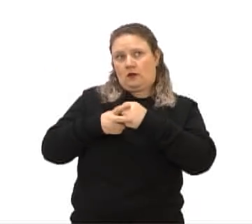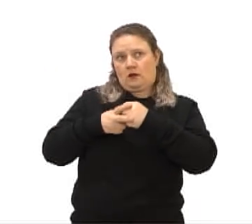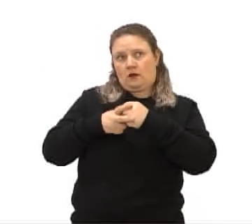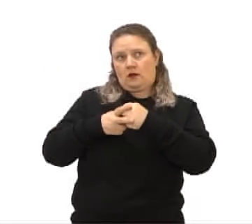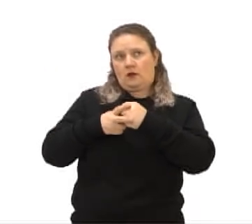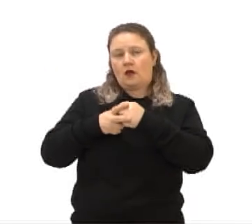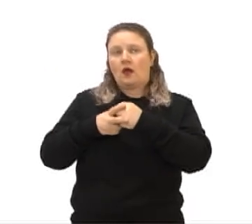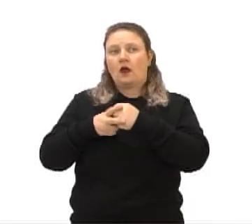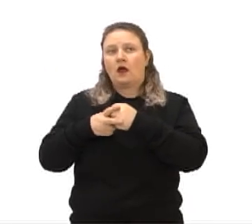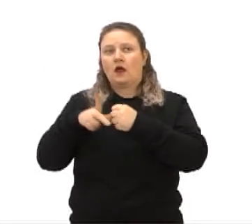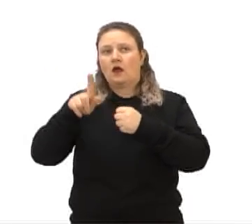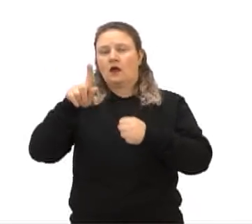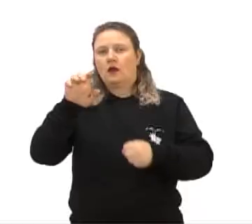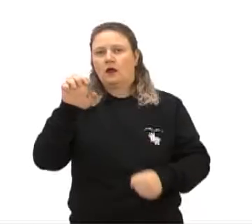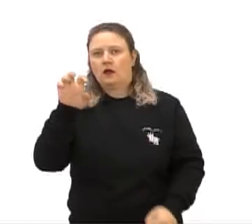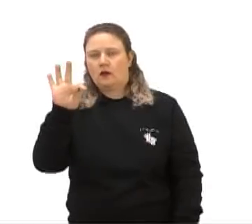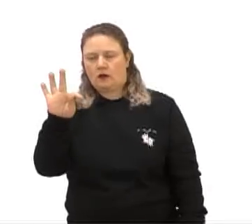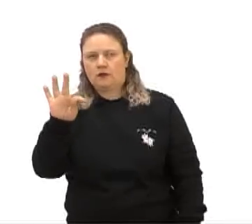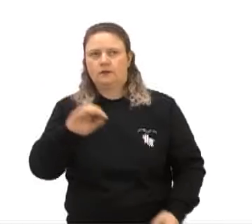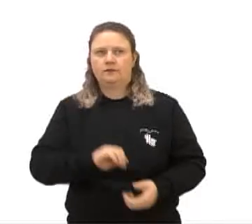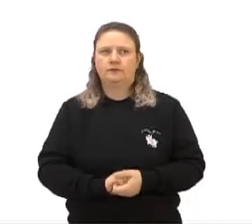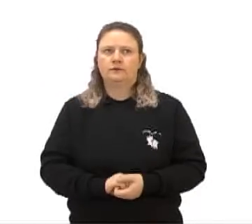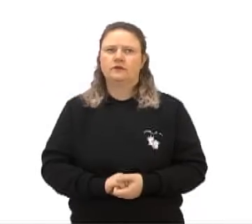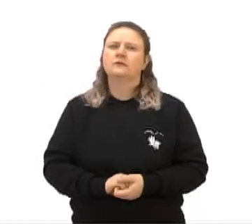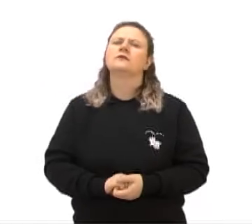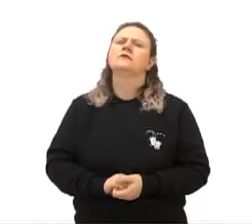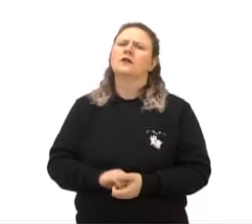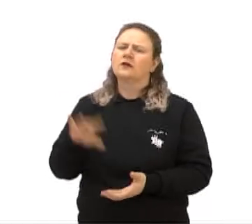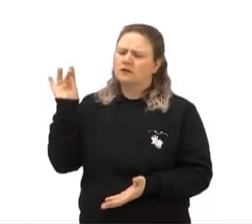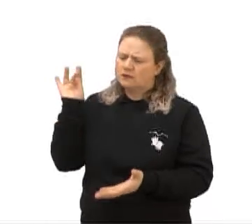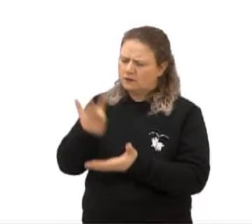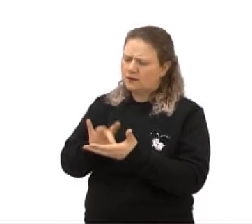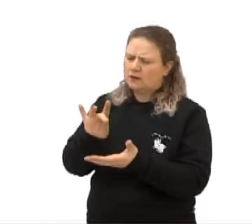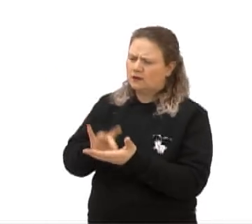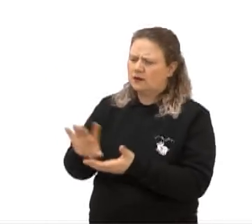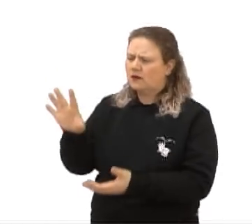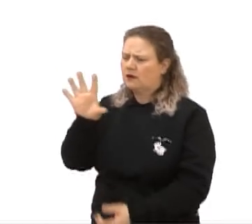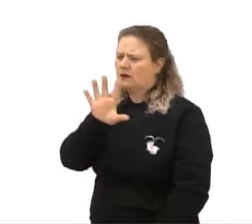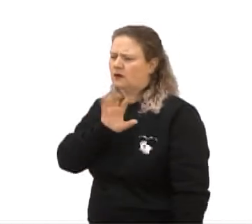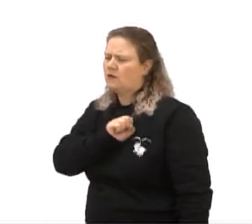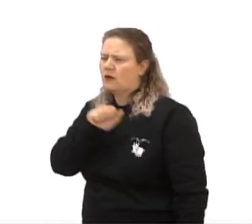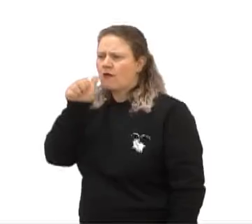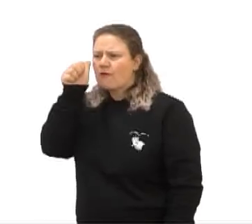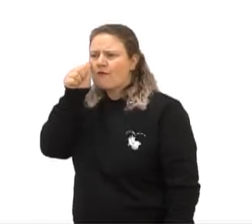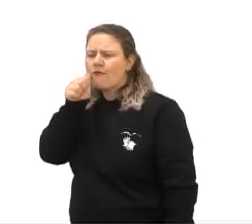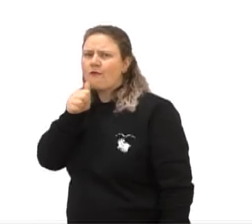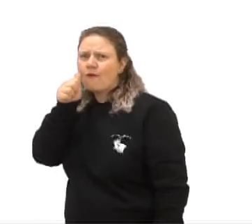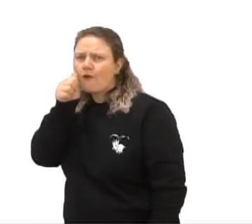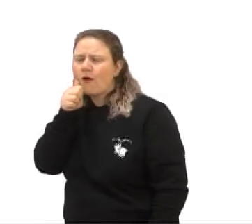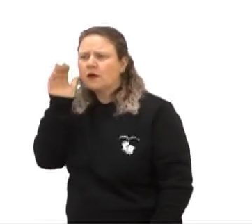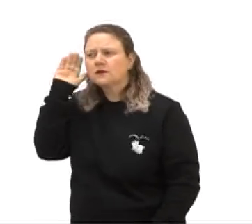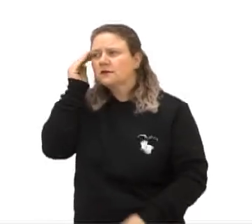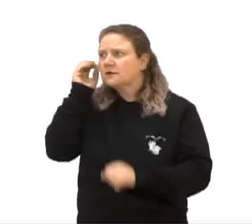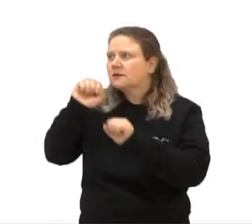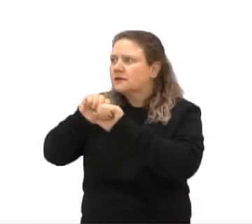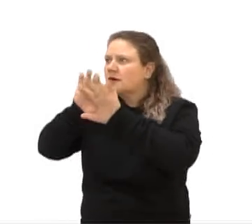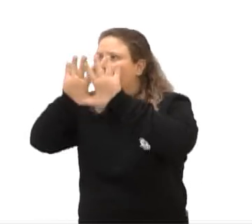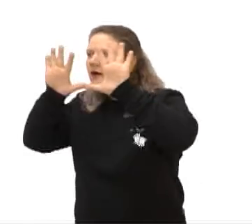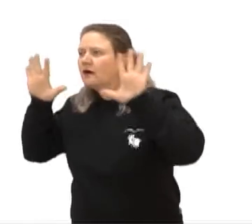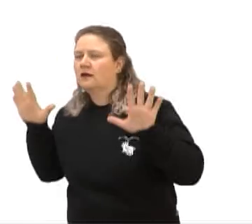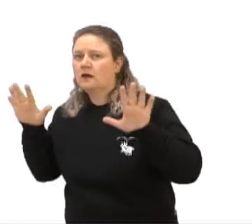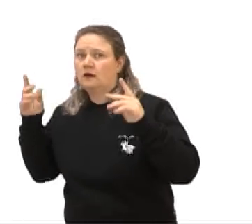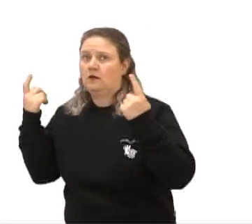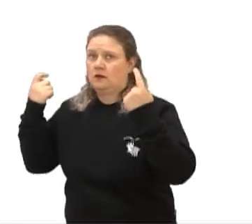particípio passado. Então ficou assim: para realmente amar uma mulher e compreendê-la,